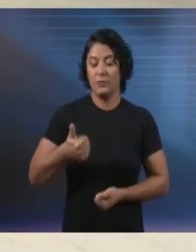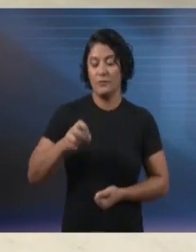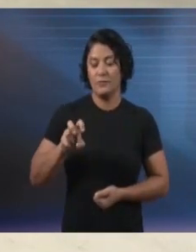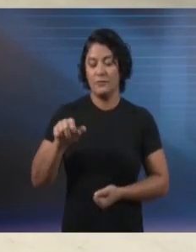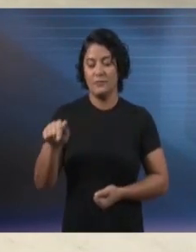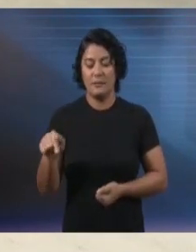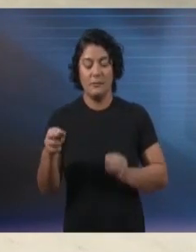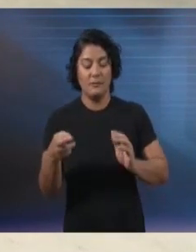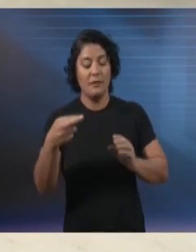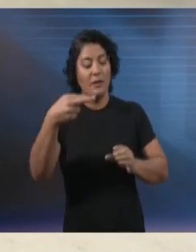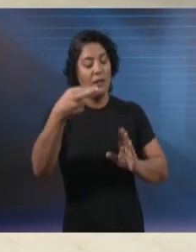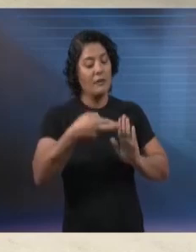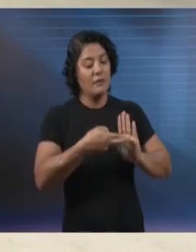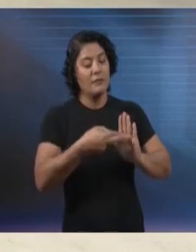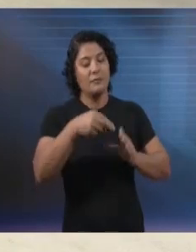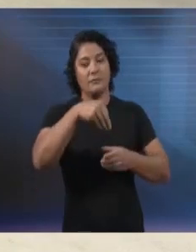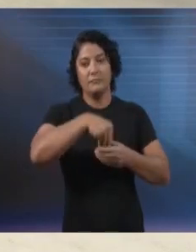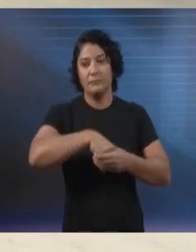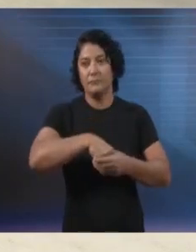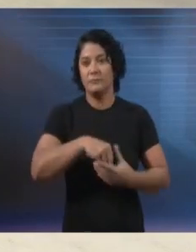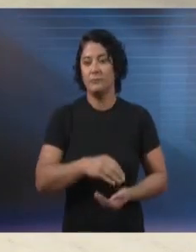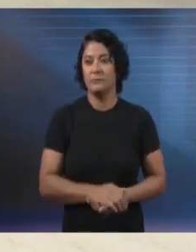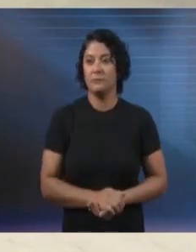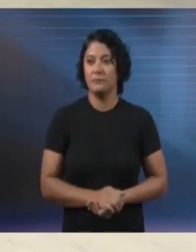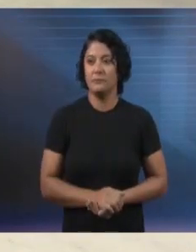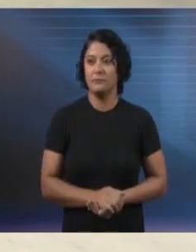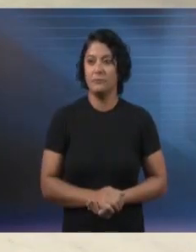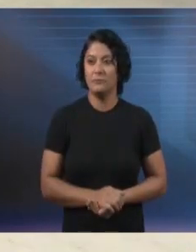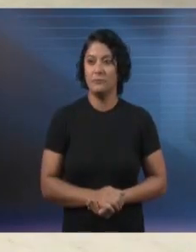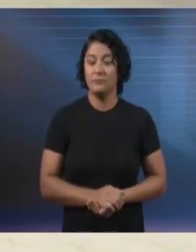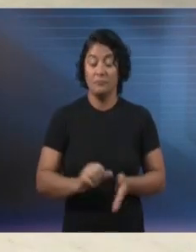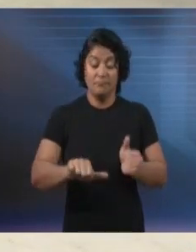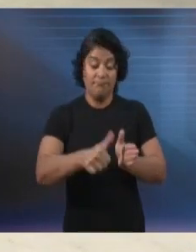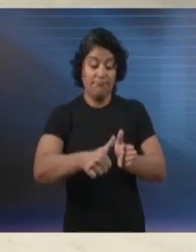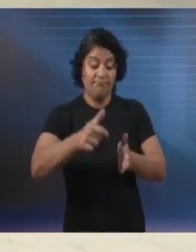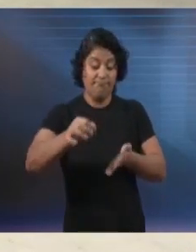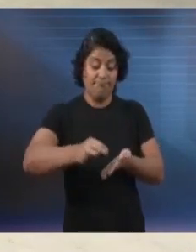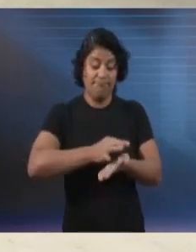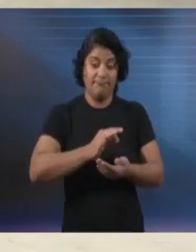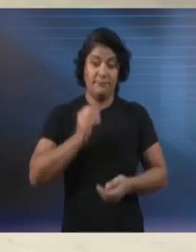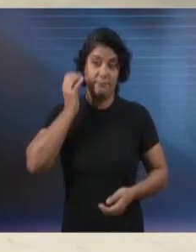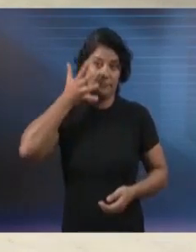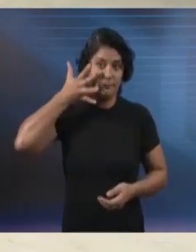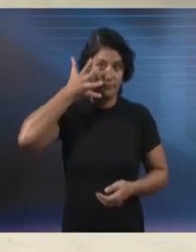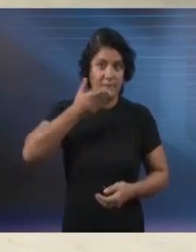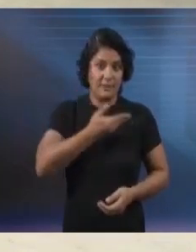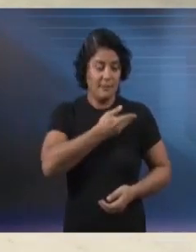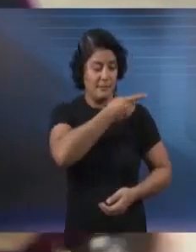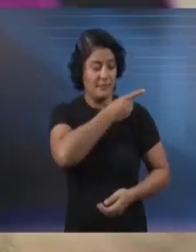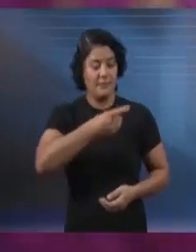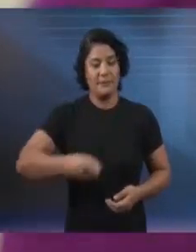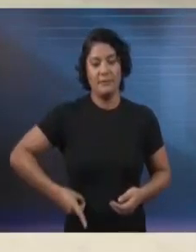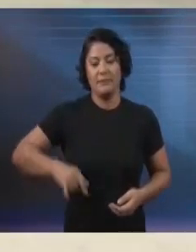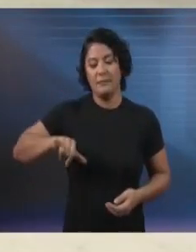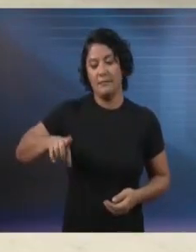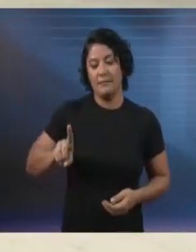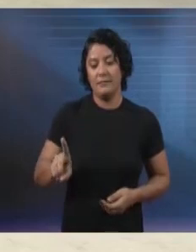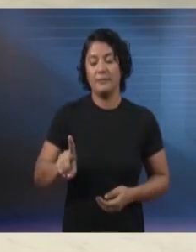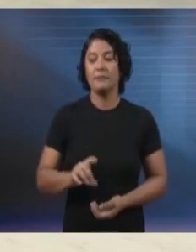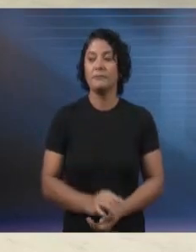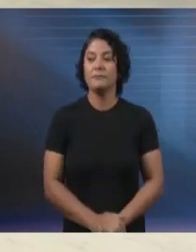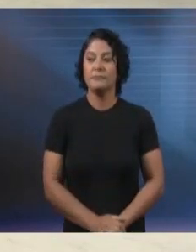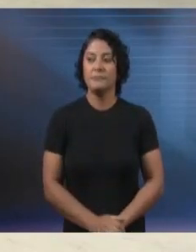157 do Regimento Interno, com o primeiro orador inscrito, o nobre e amigo deputado José Dias.